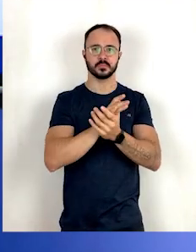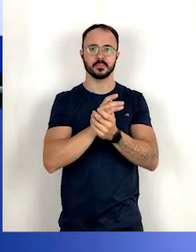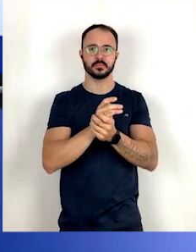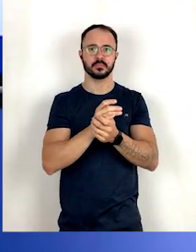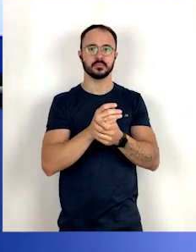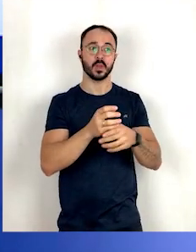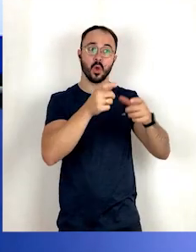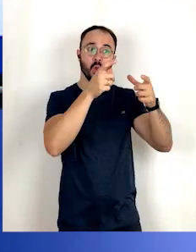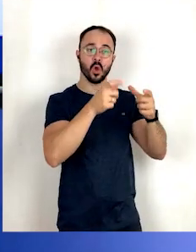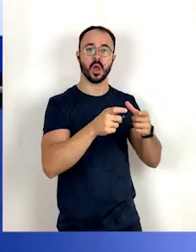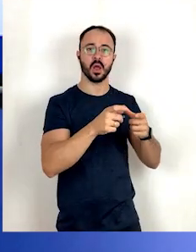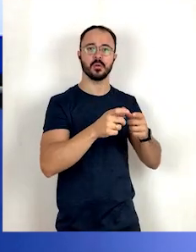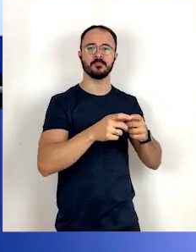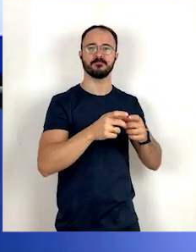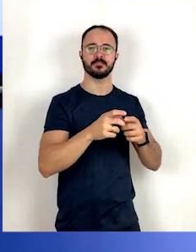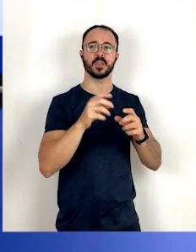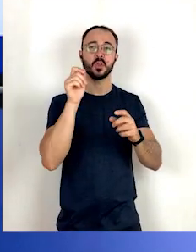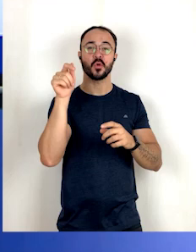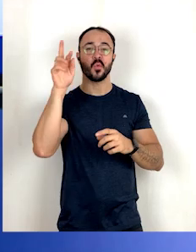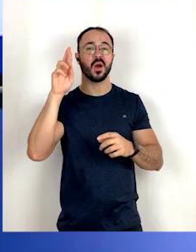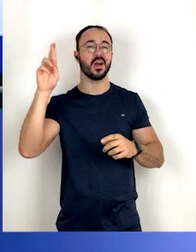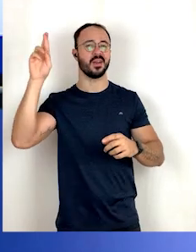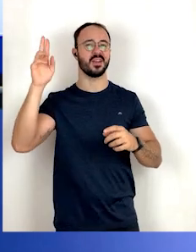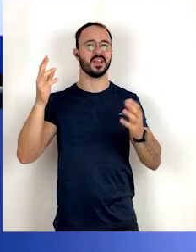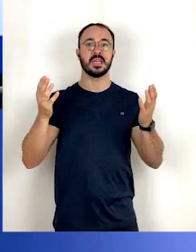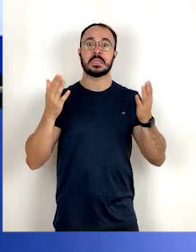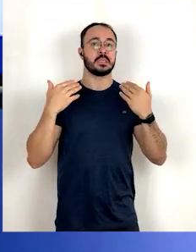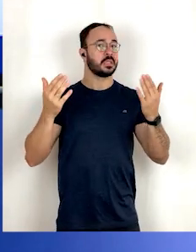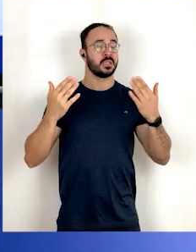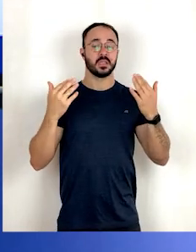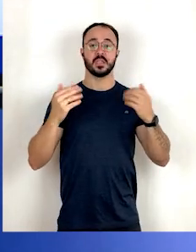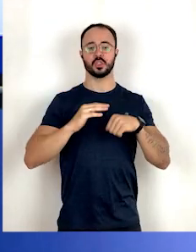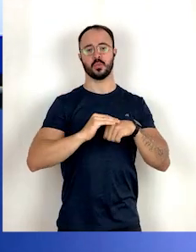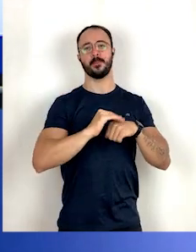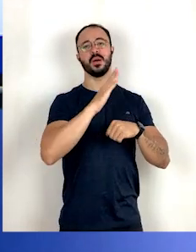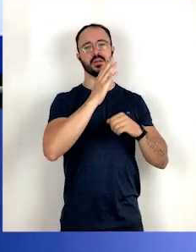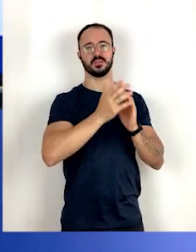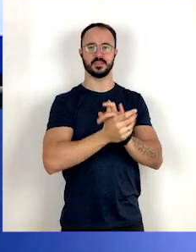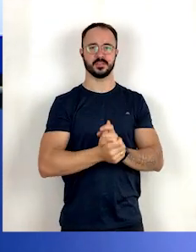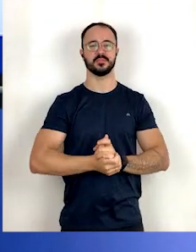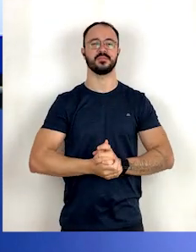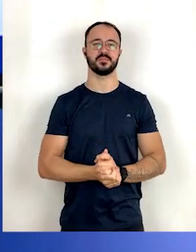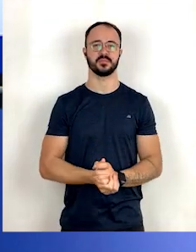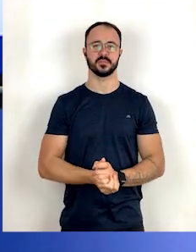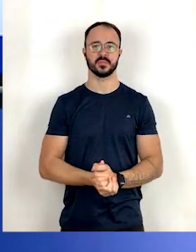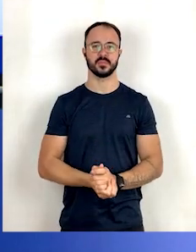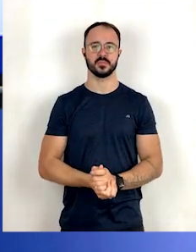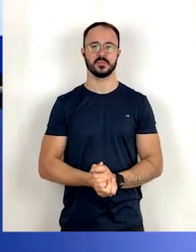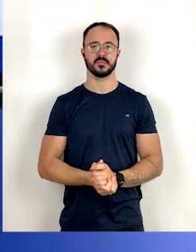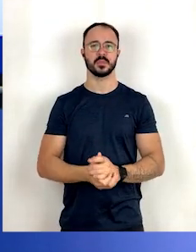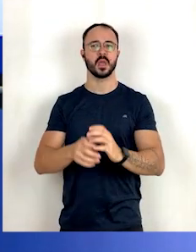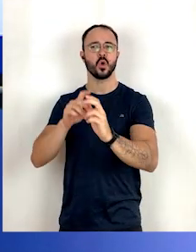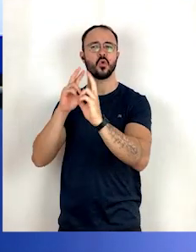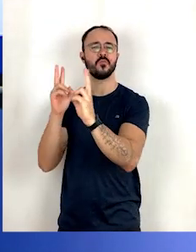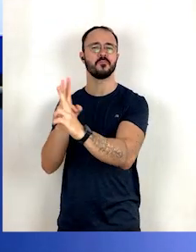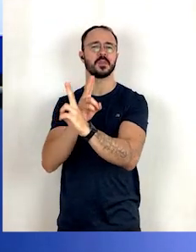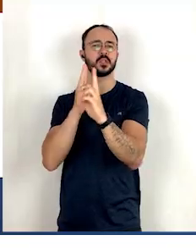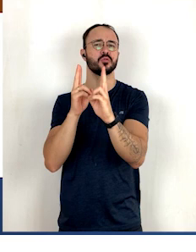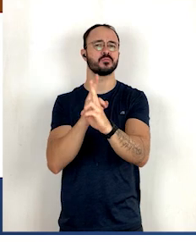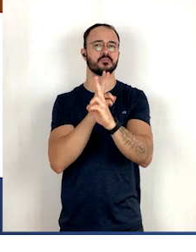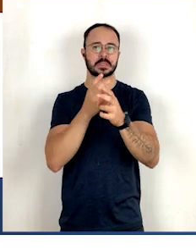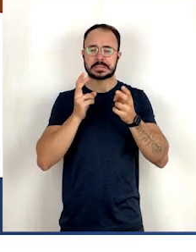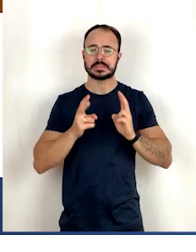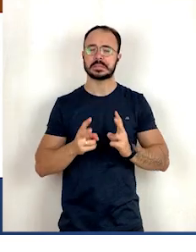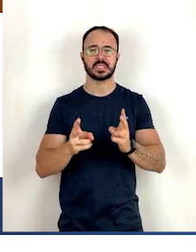ar é mais quente, ele é mais aquecido, portanto, em direção a regiões de menor pressão. Os ventos estão